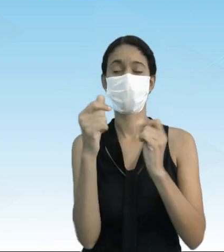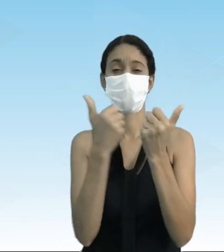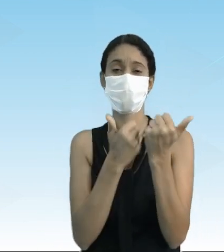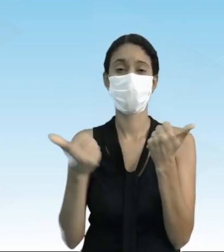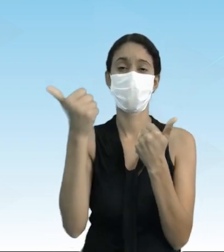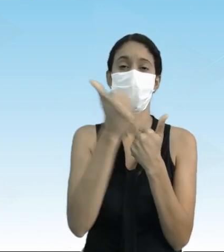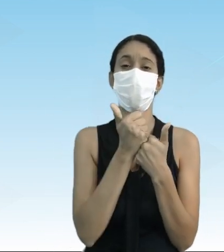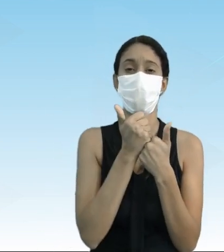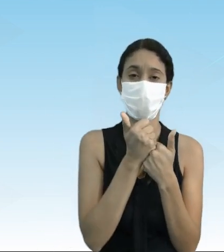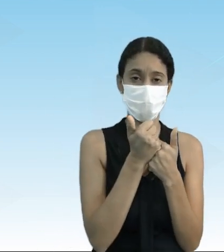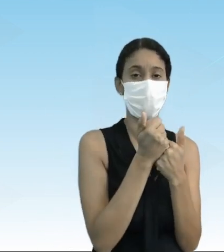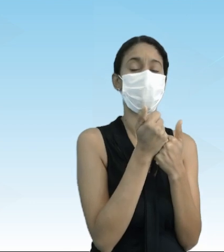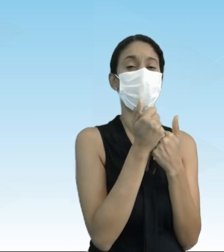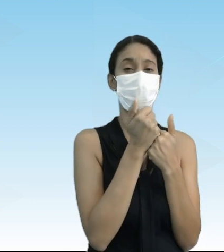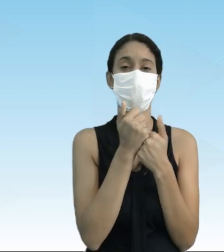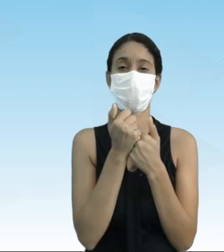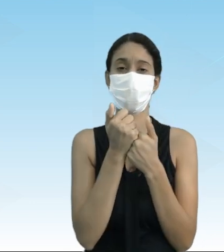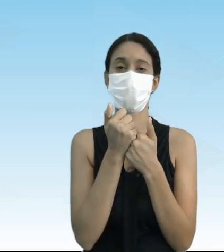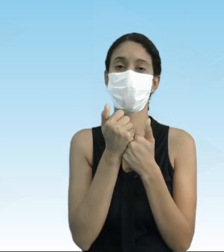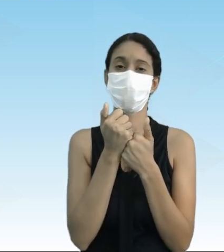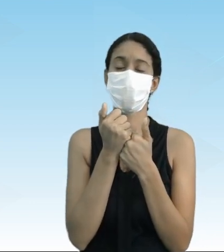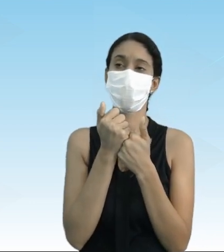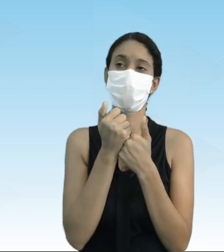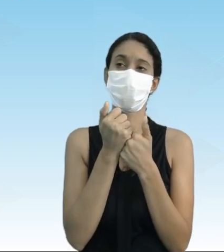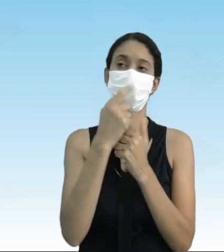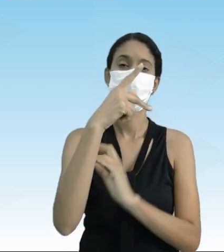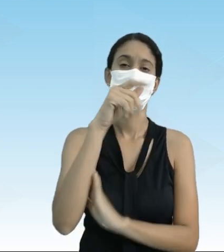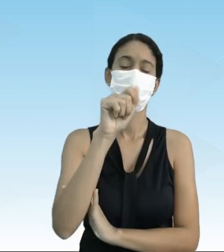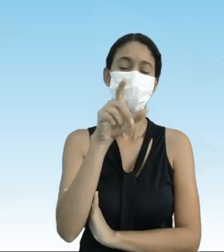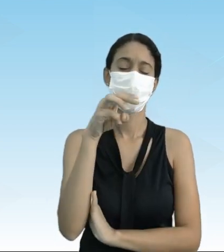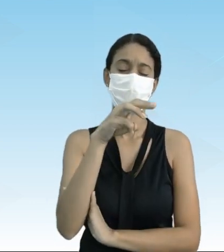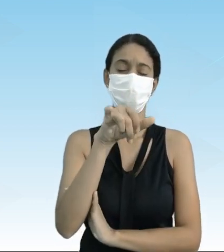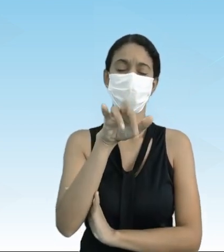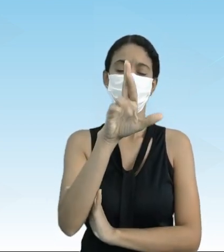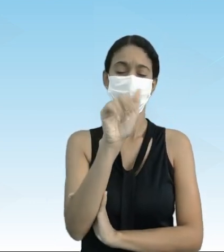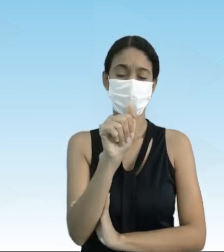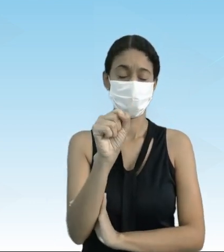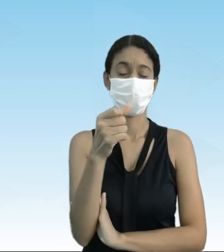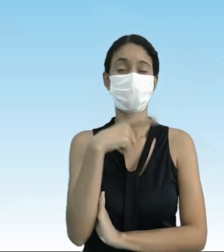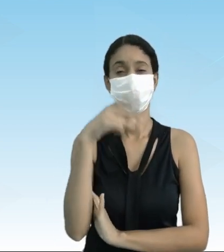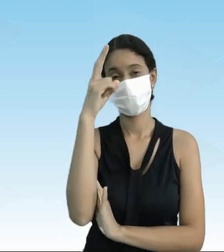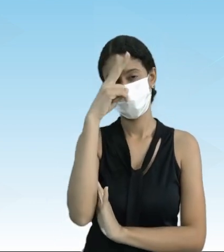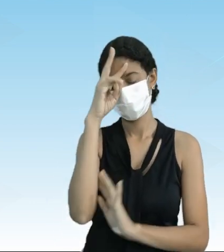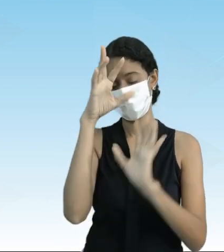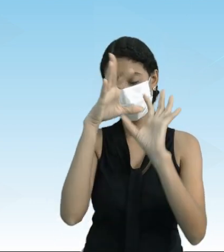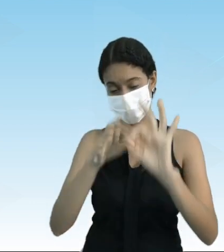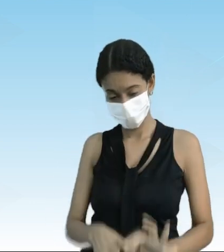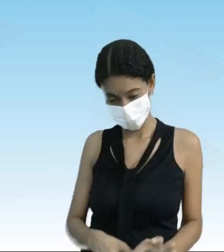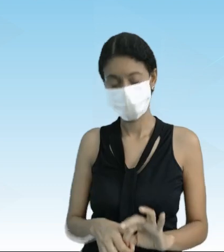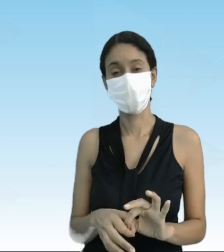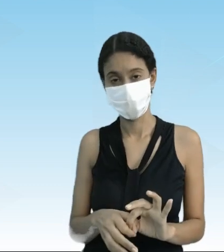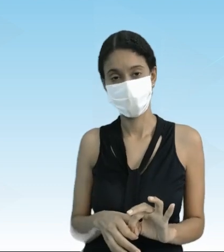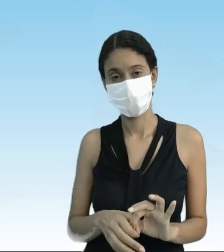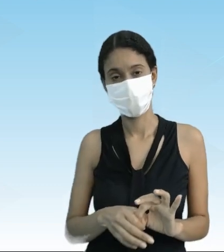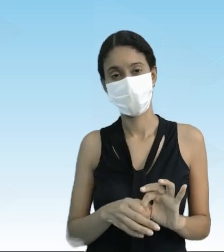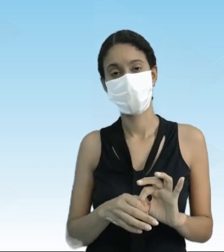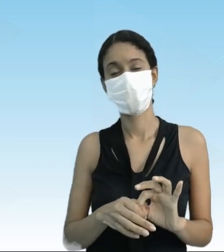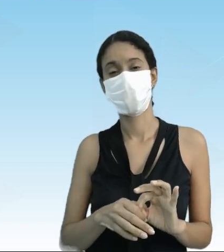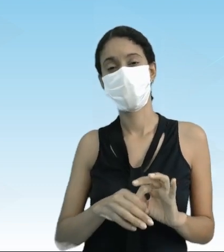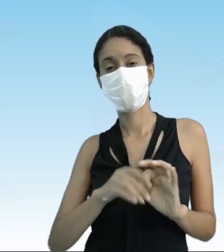uma linguagem formal, certo? Então, mais uma vez, eu gostaria de mostrar para vocês o texto aqui com a